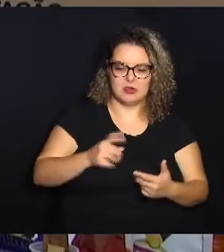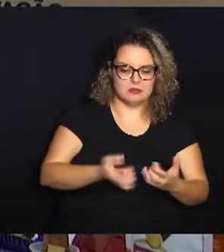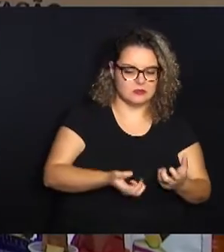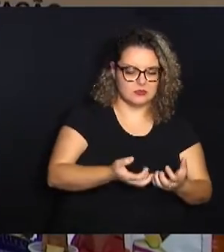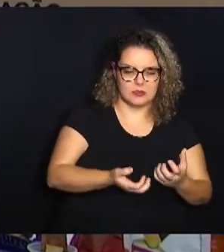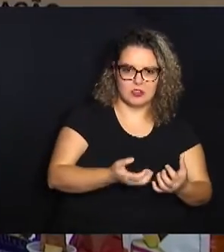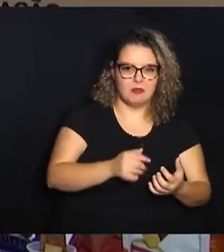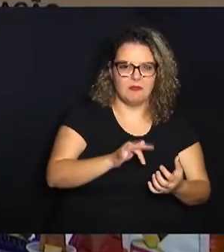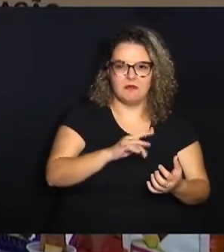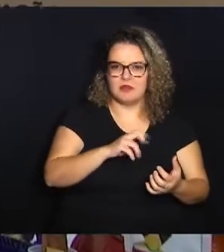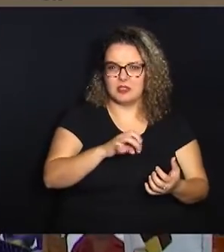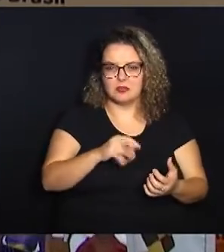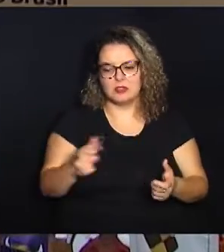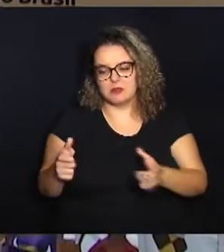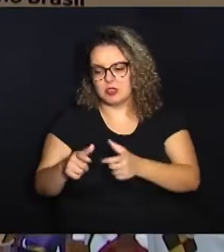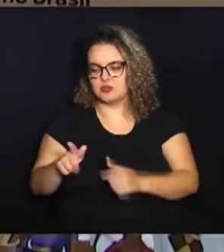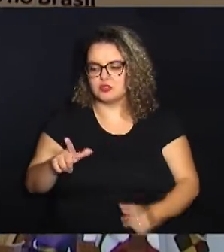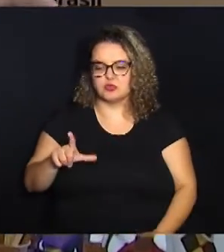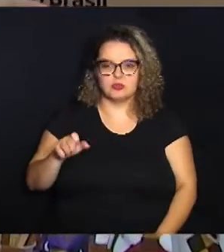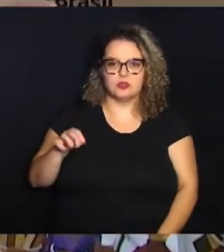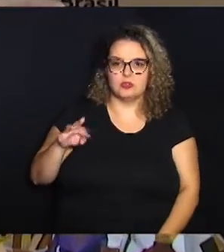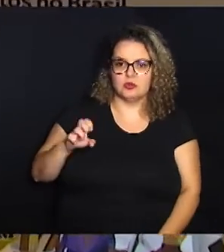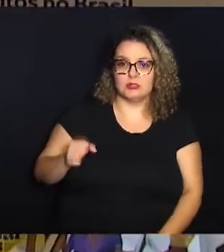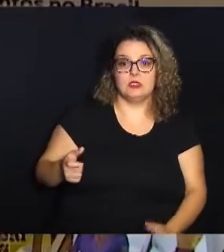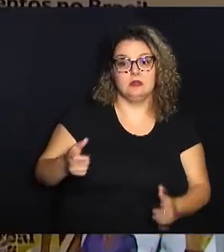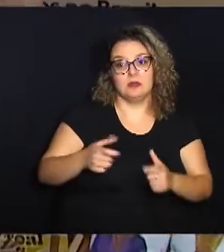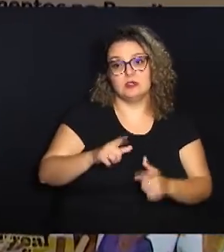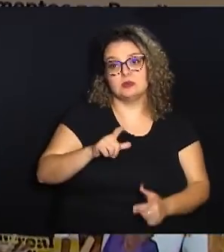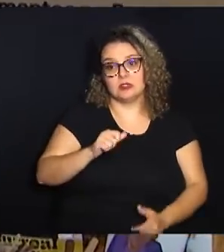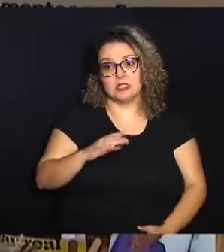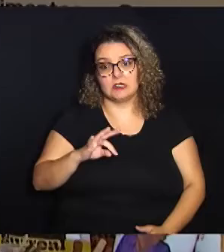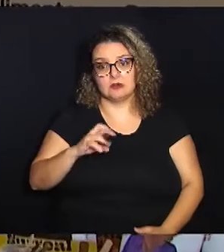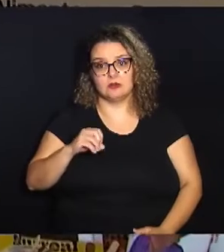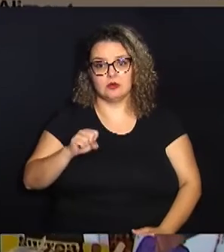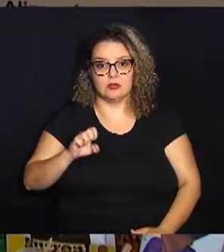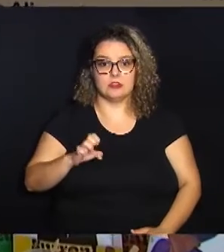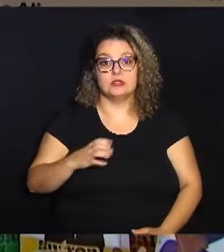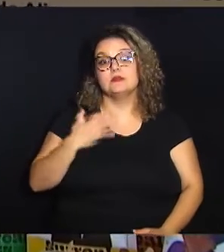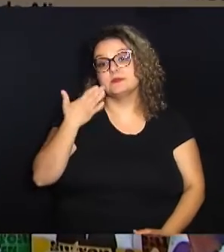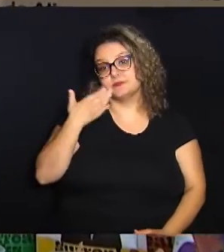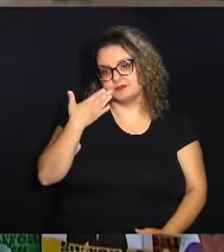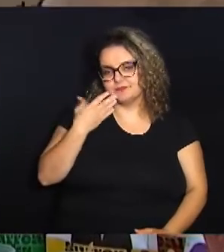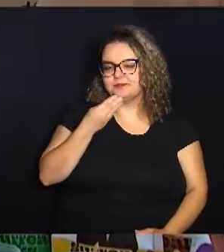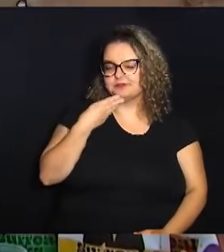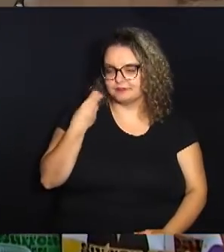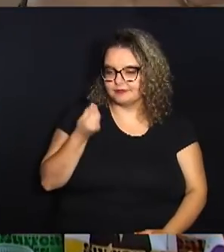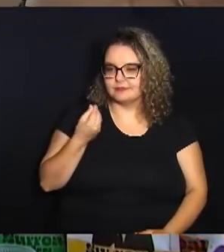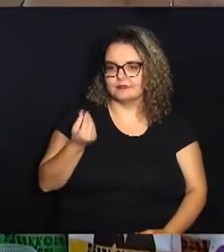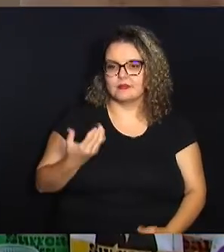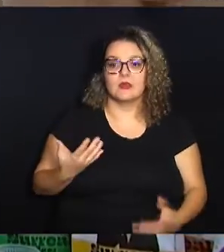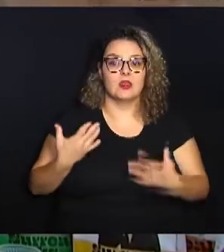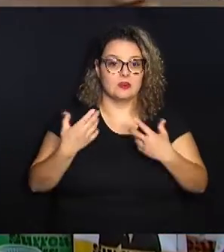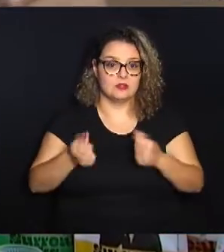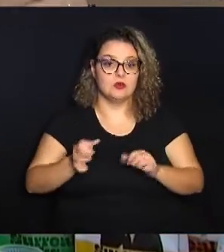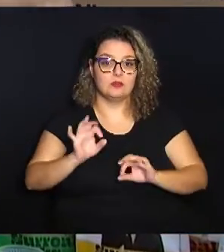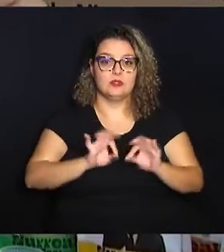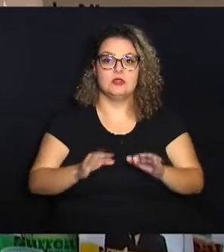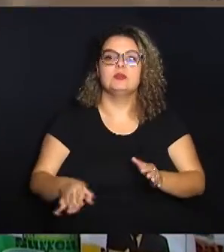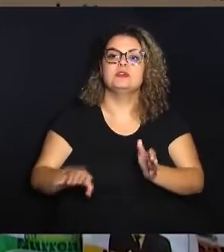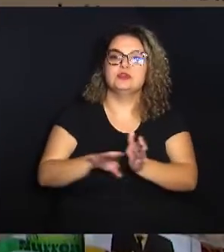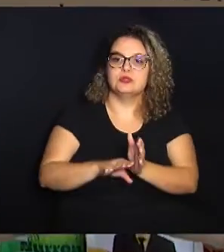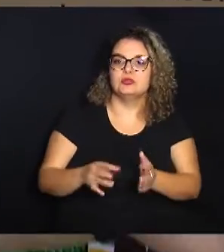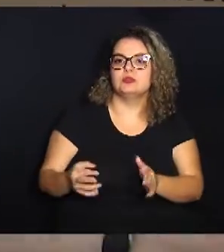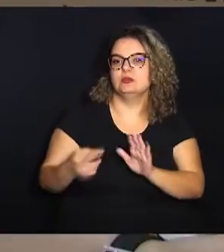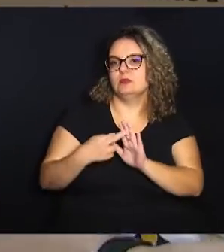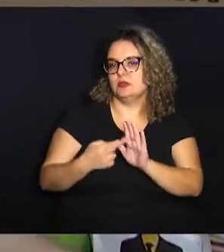fritura, menos glúten, menos lactose e que seja gostosa. Então, o princípio, a gente só tocou o projeto quando a gente falou, não, chegamos numa